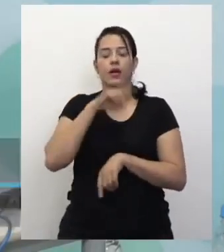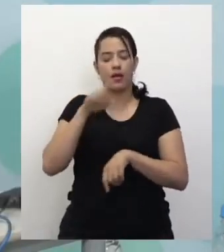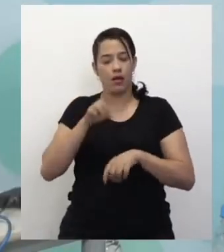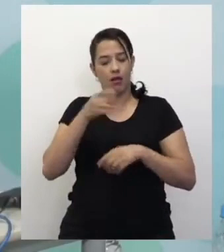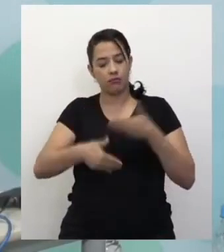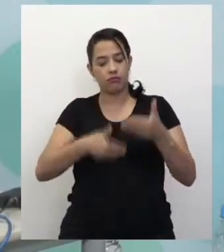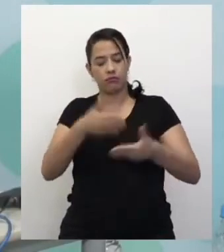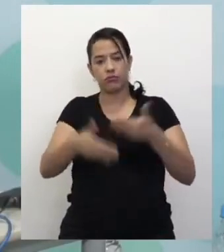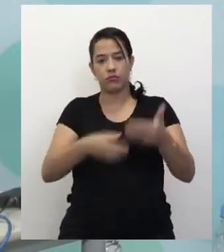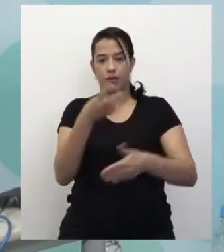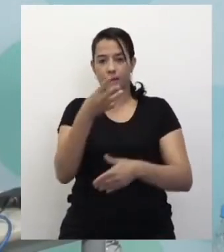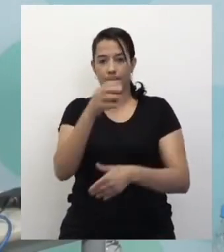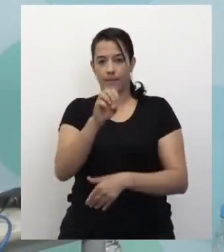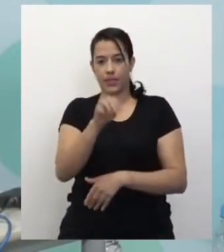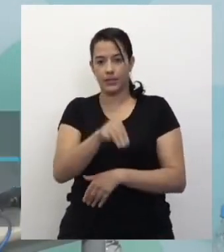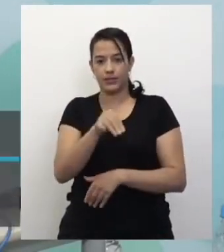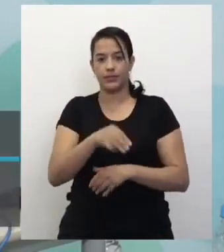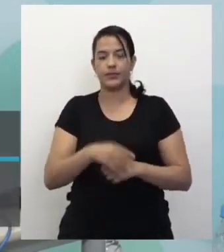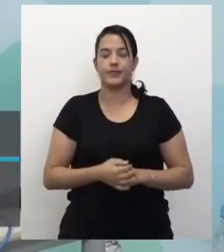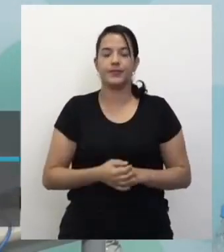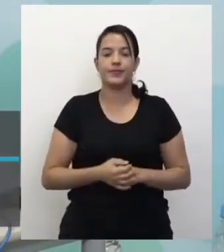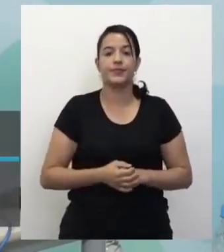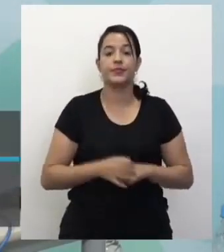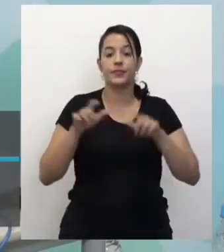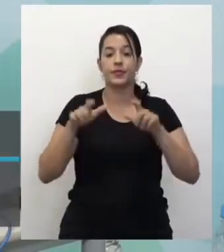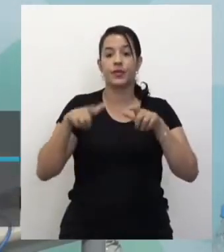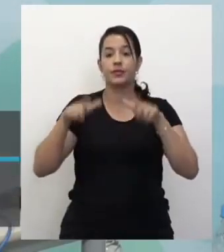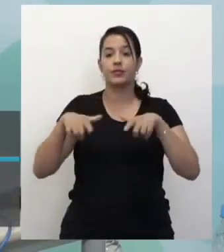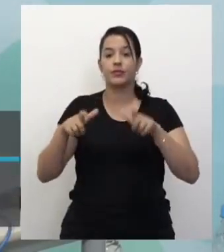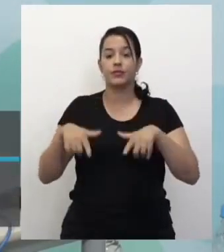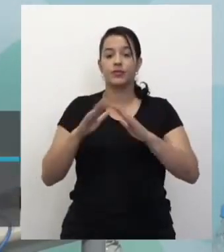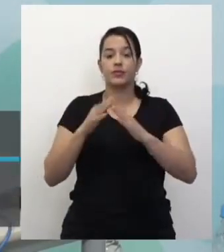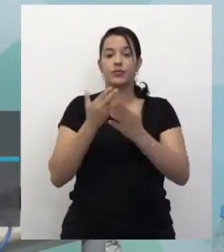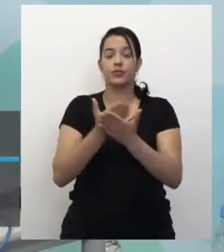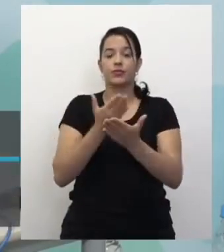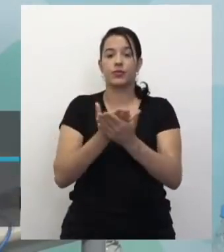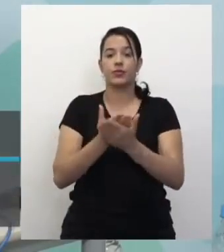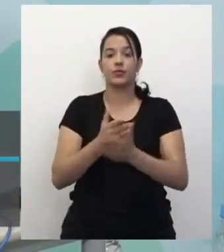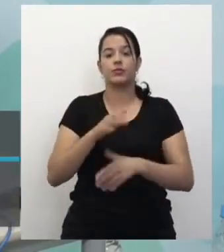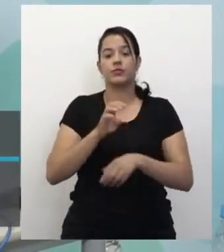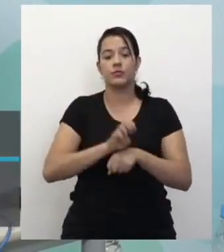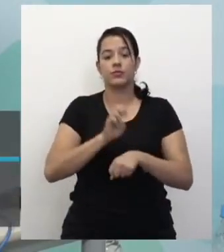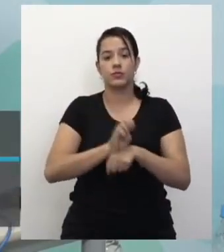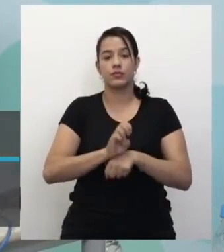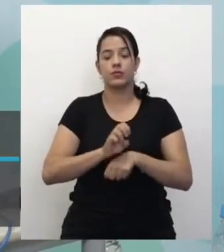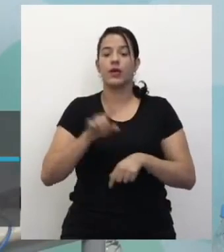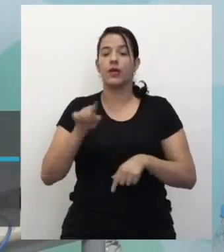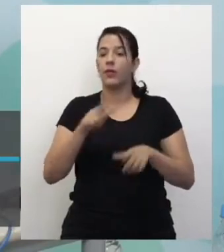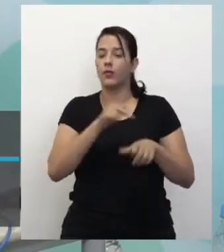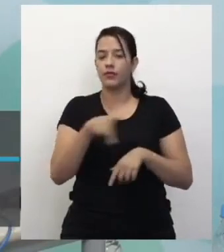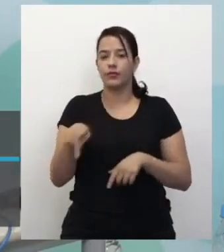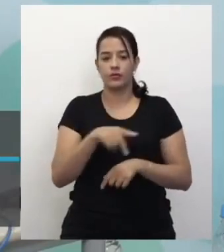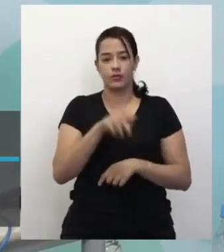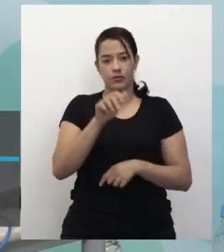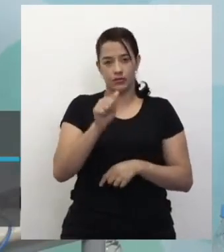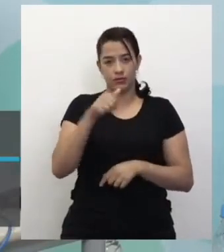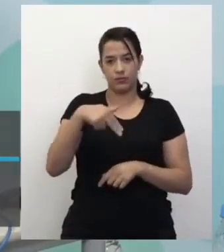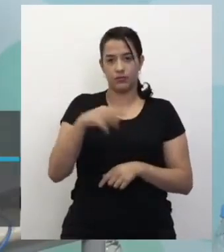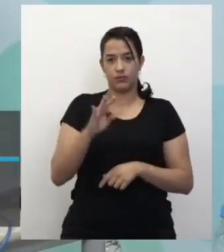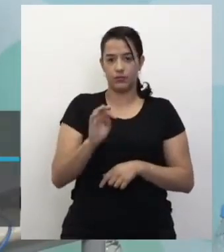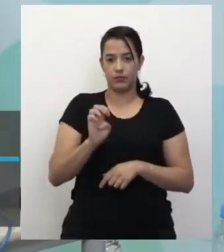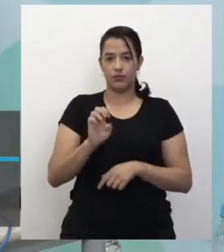Legal. e é da Escola Estadual Cecília de Godoy Camargo. O Pro Antero disse